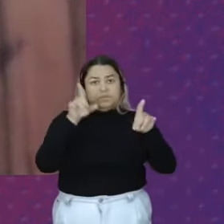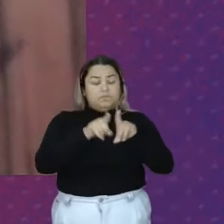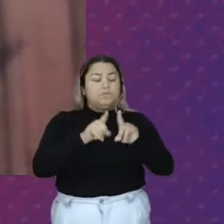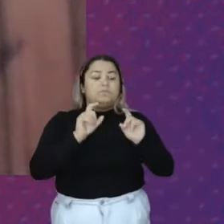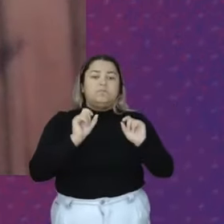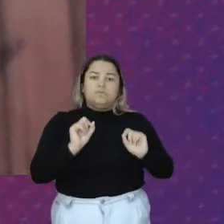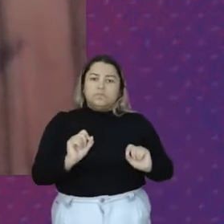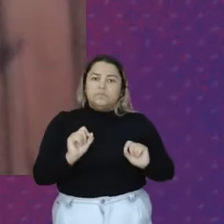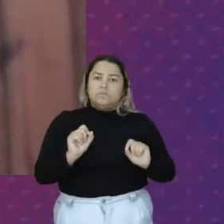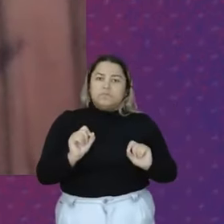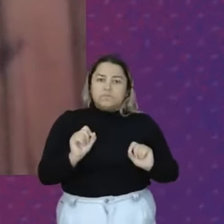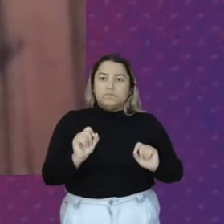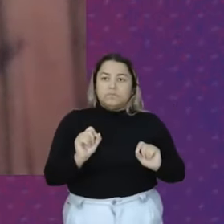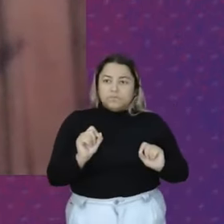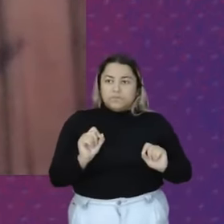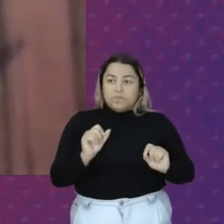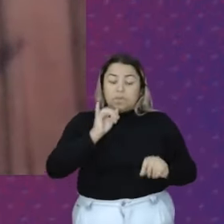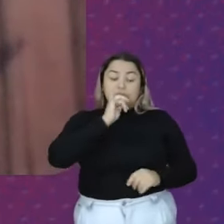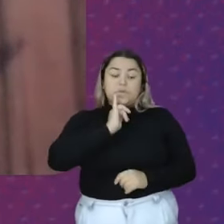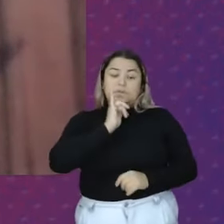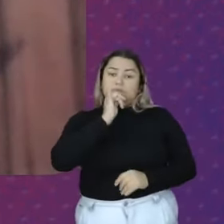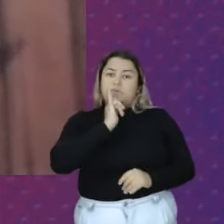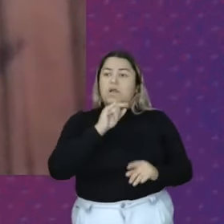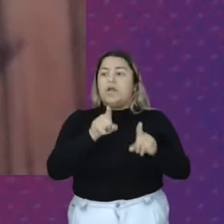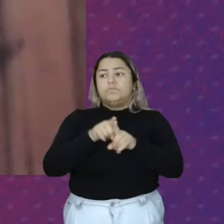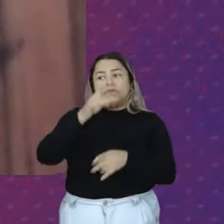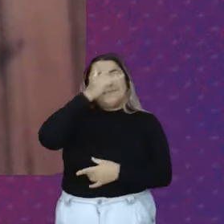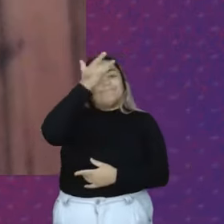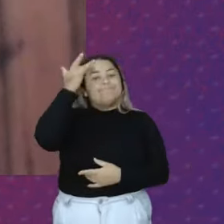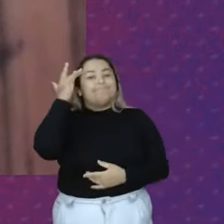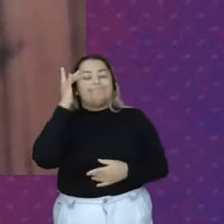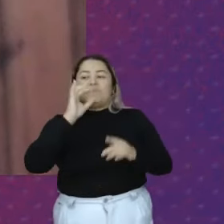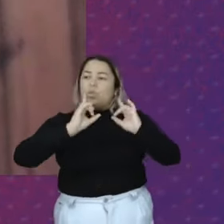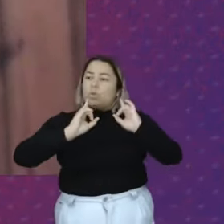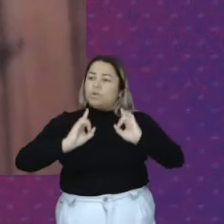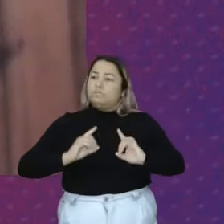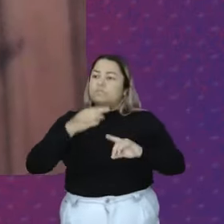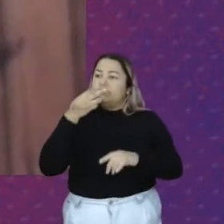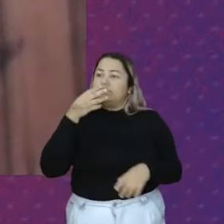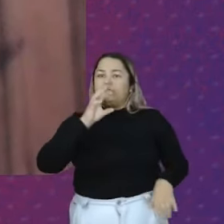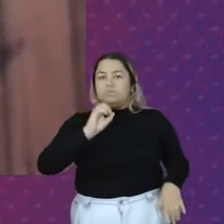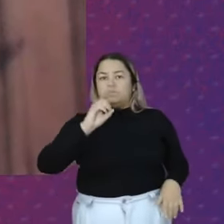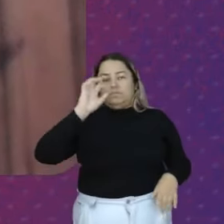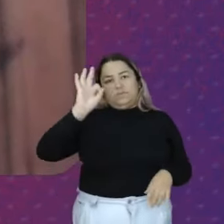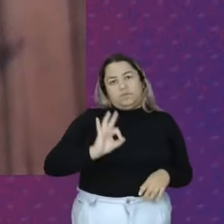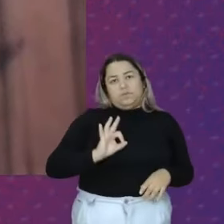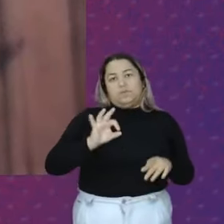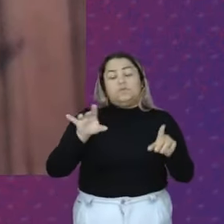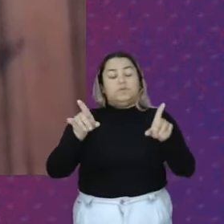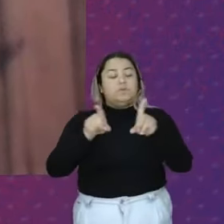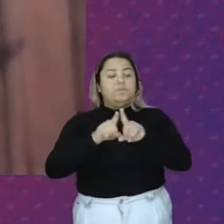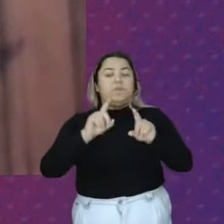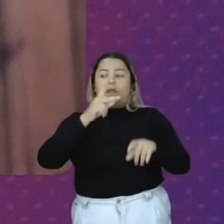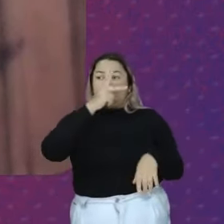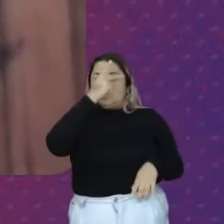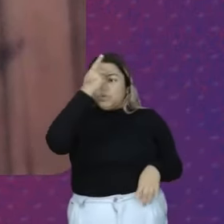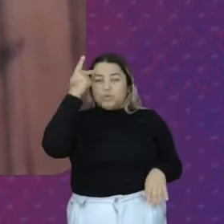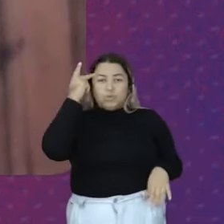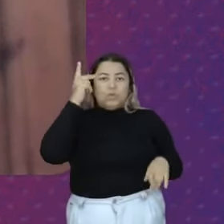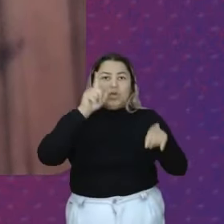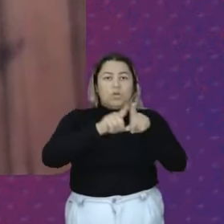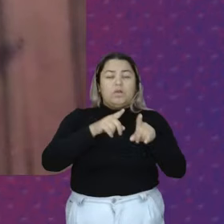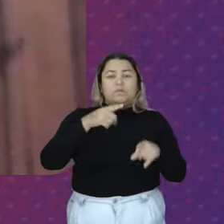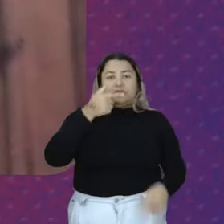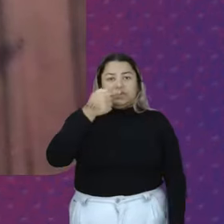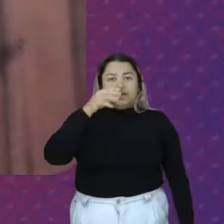ensino médio por exemplo né com esse dis paraas pessoas com deficiência e tá em 30% no Brasil para as pessoas com deficiência está em